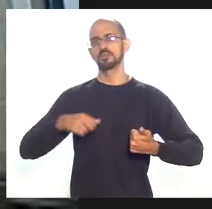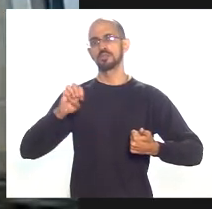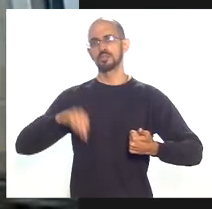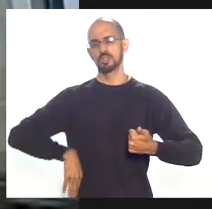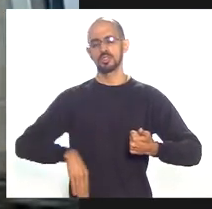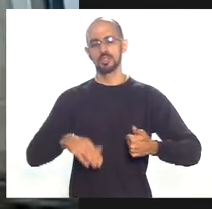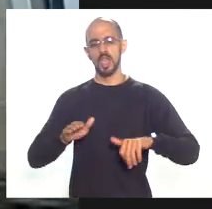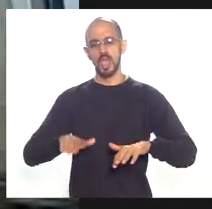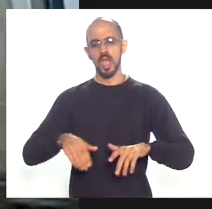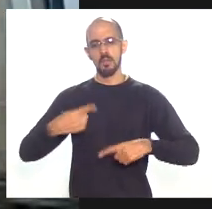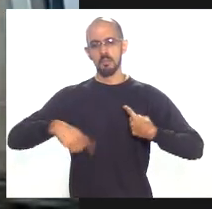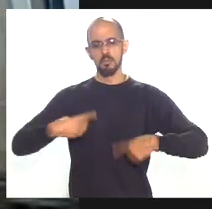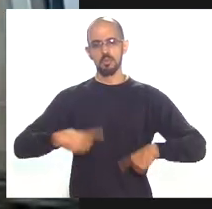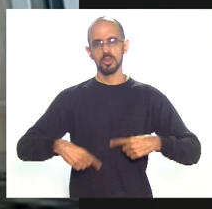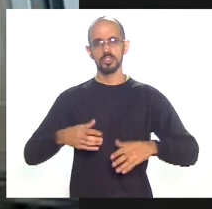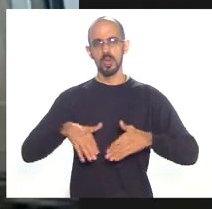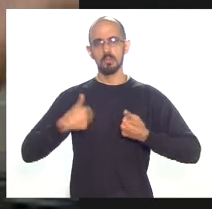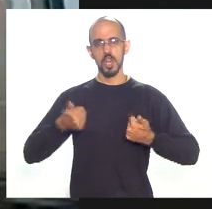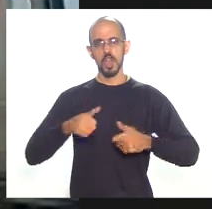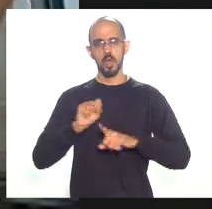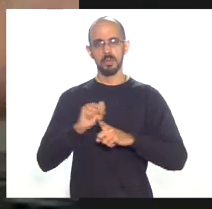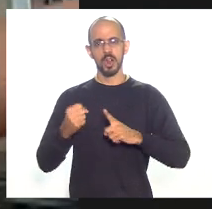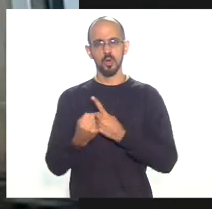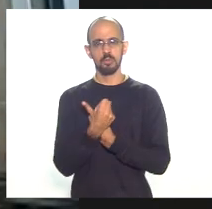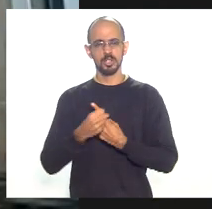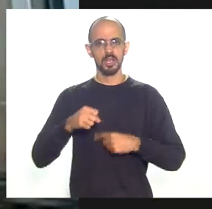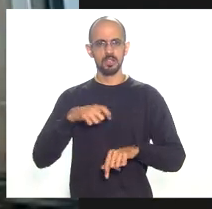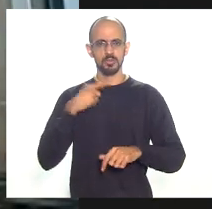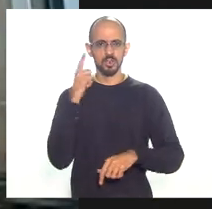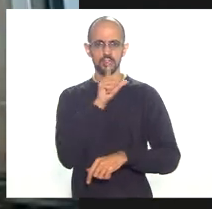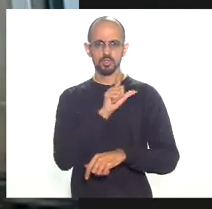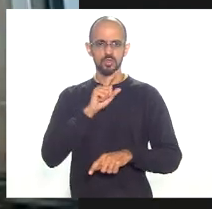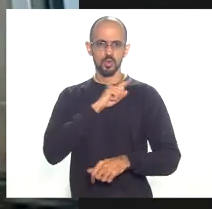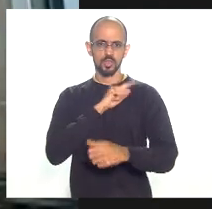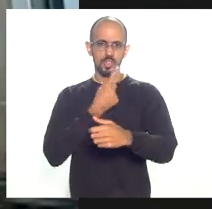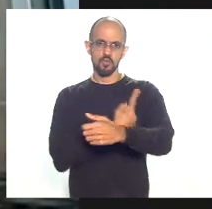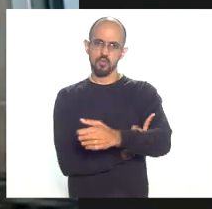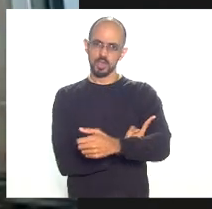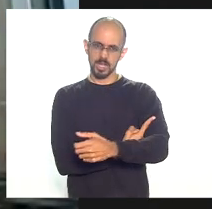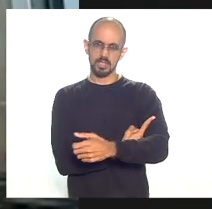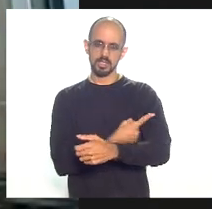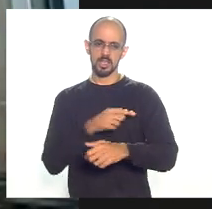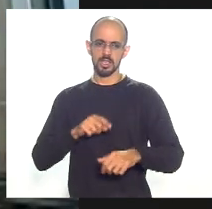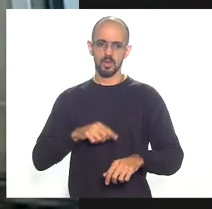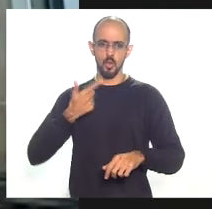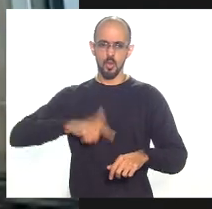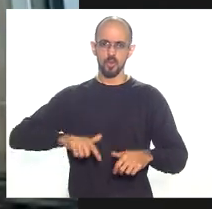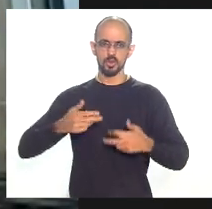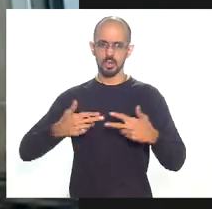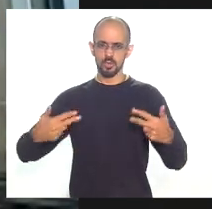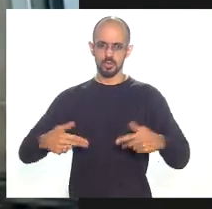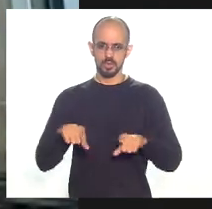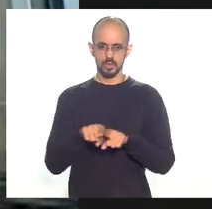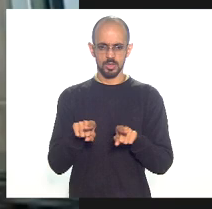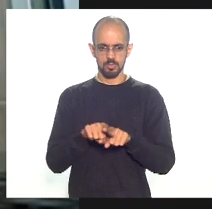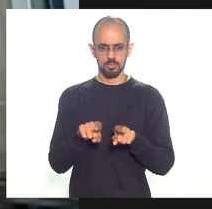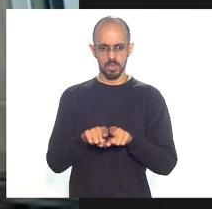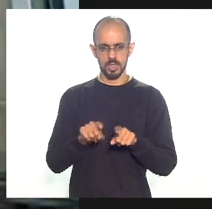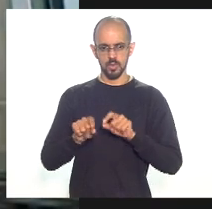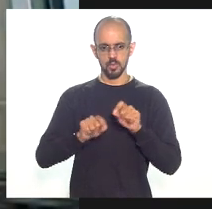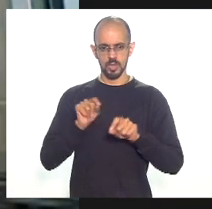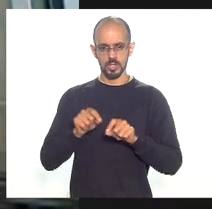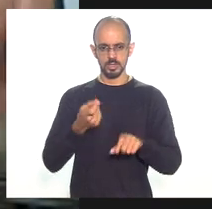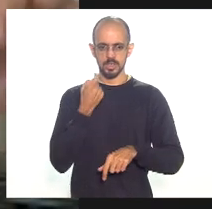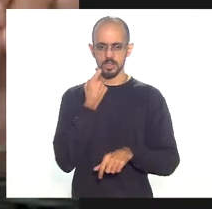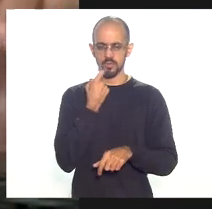a política melhor para a comunidade até que a gente possa se fortalecer uma outra questão deputada Marta Rocha a breve na sexta-feira eu não